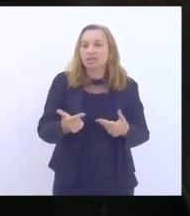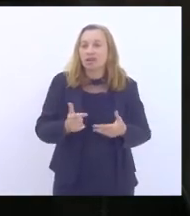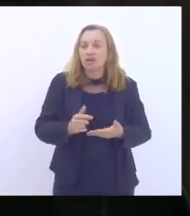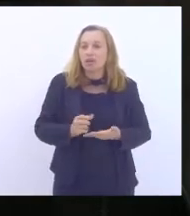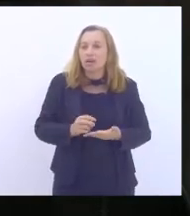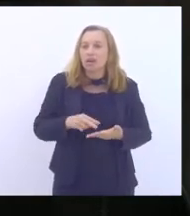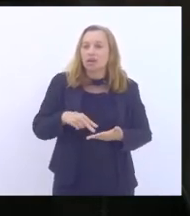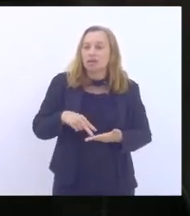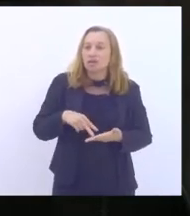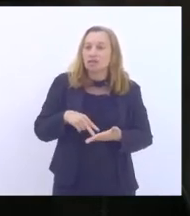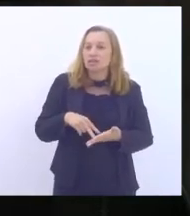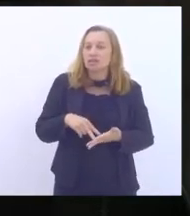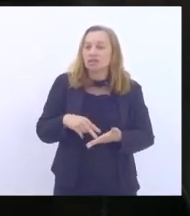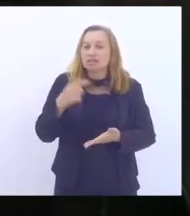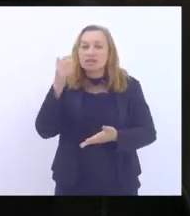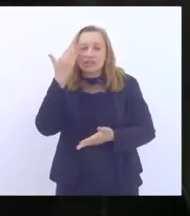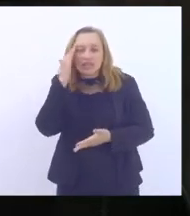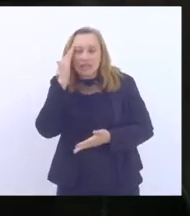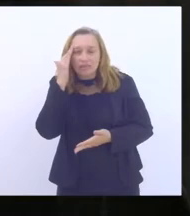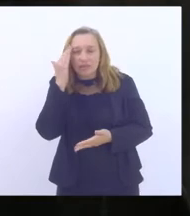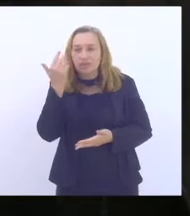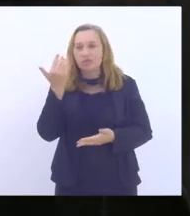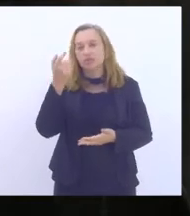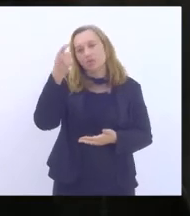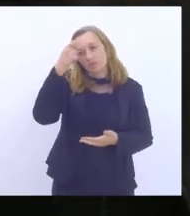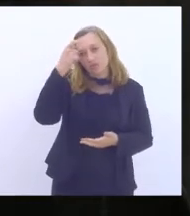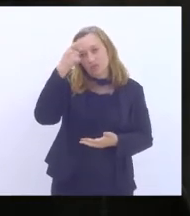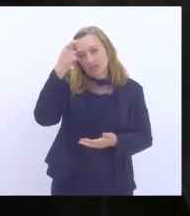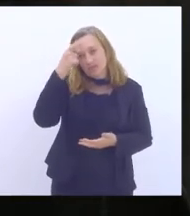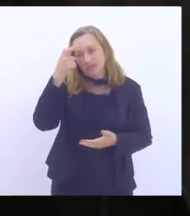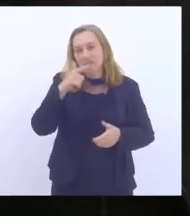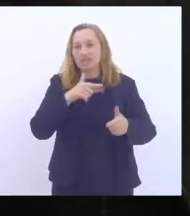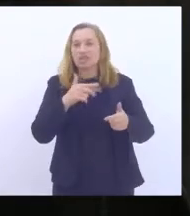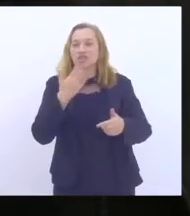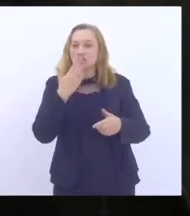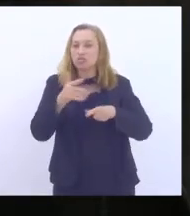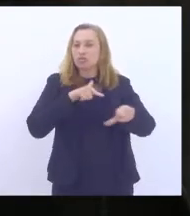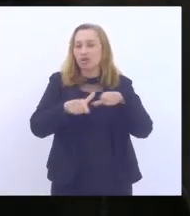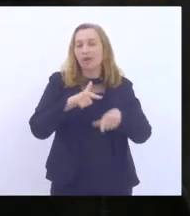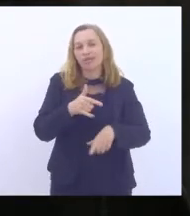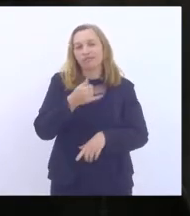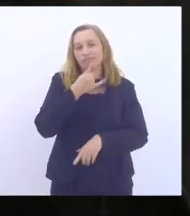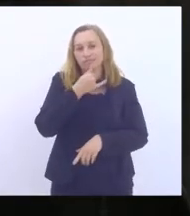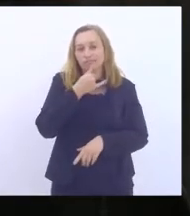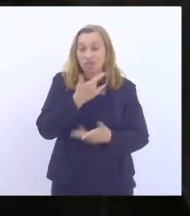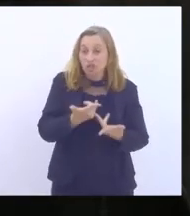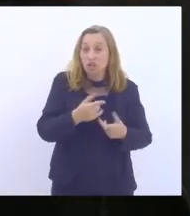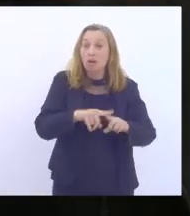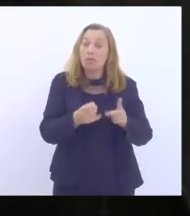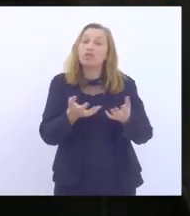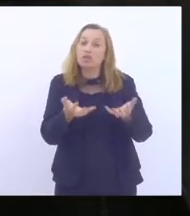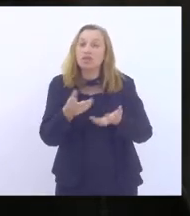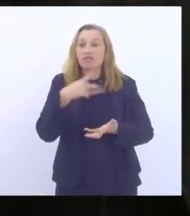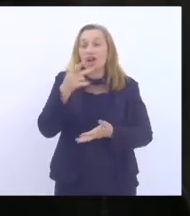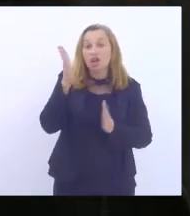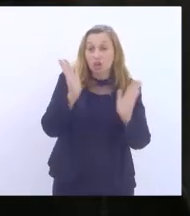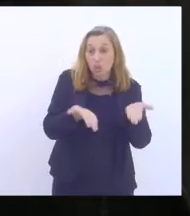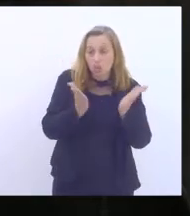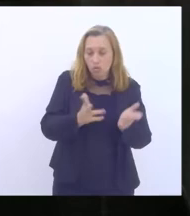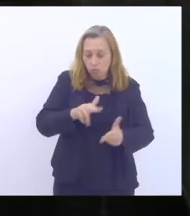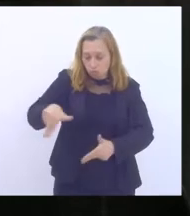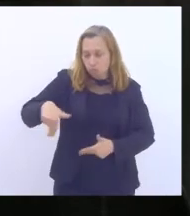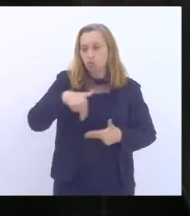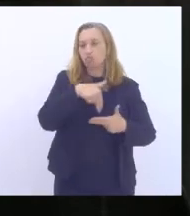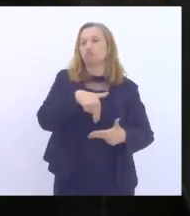postura esse mesmo tipo de trabalho eu Lamento muito mas eu queria dizer que hoje eu